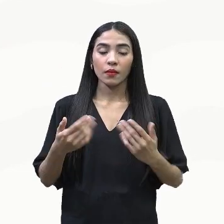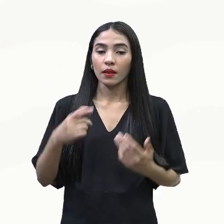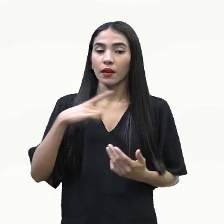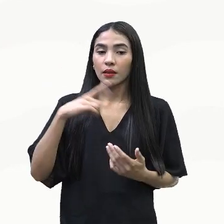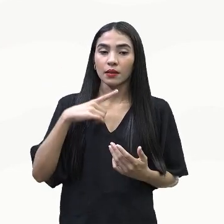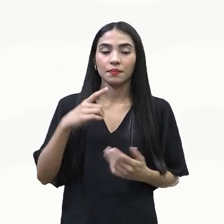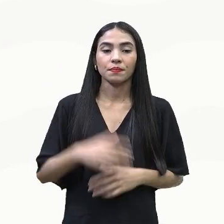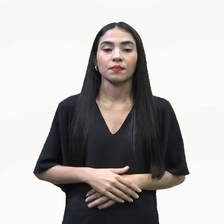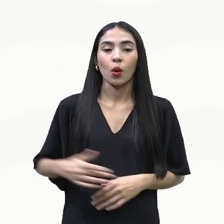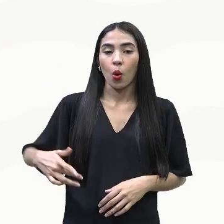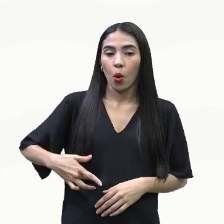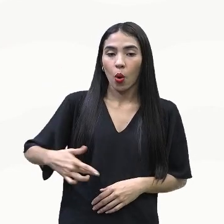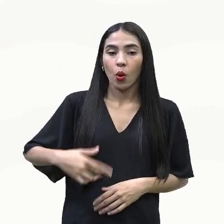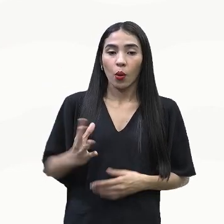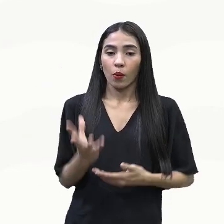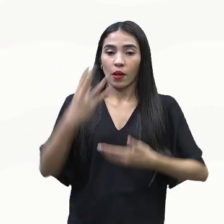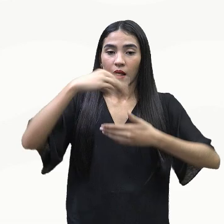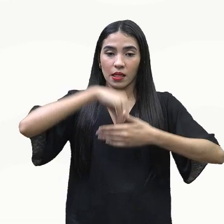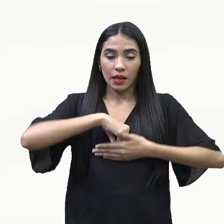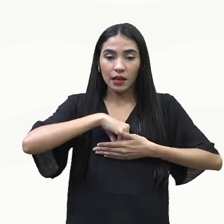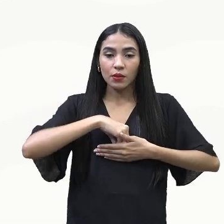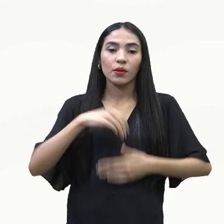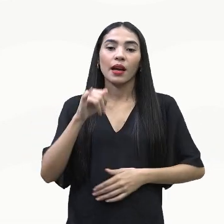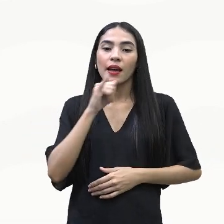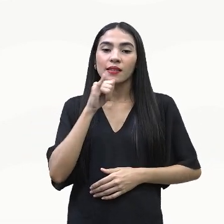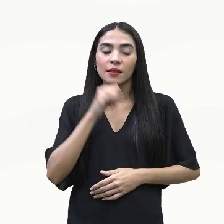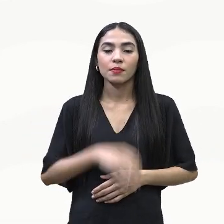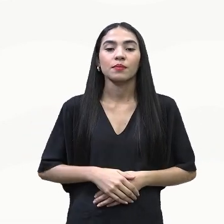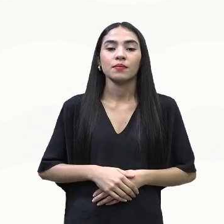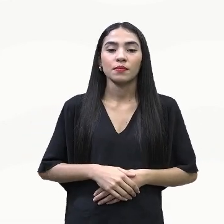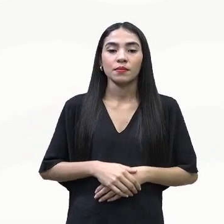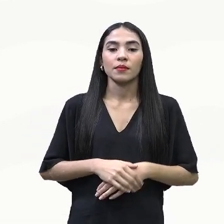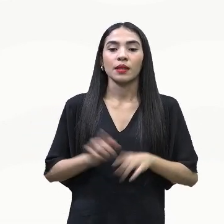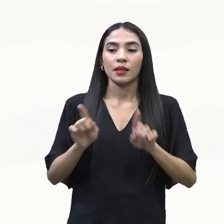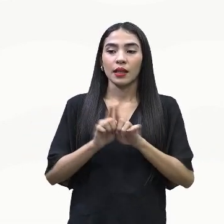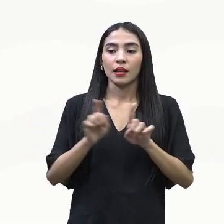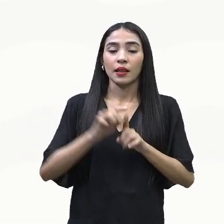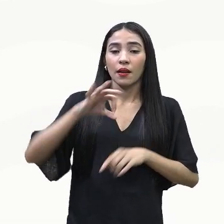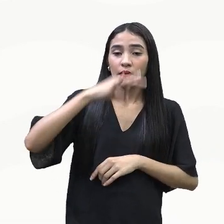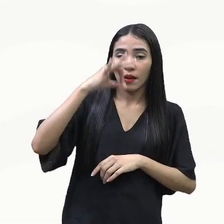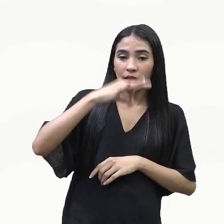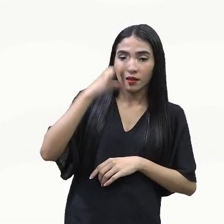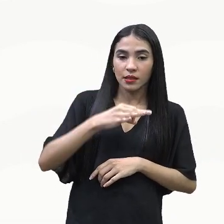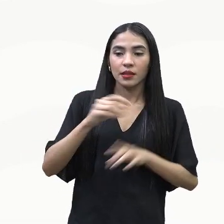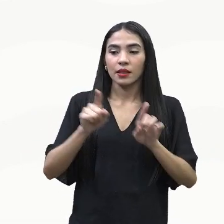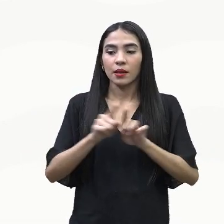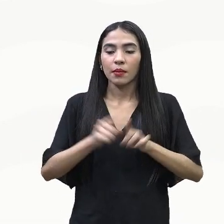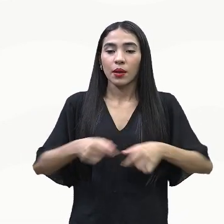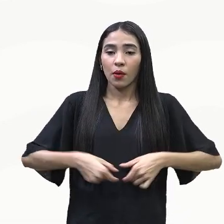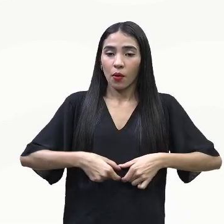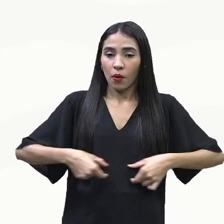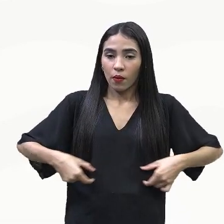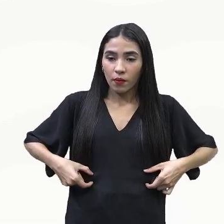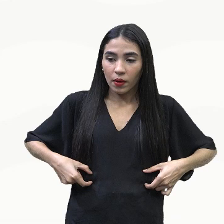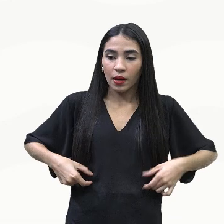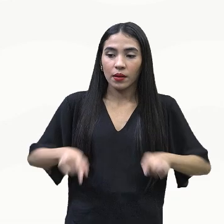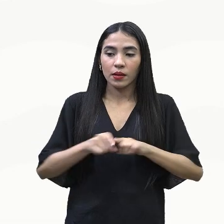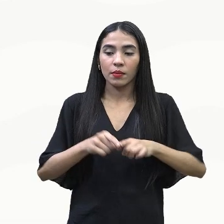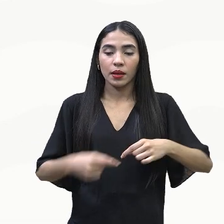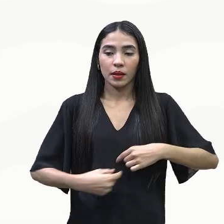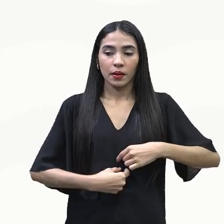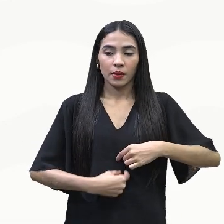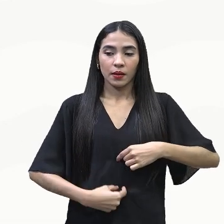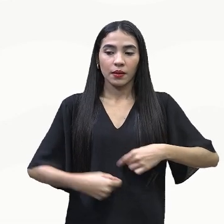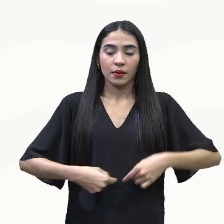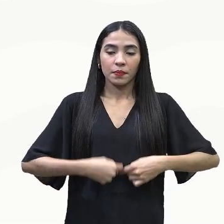temos órgãos internos do feminino, né? Vagina, ovários, trompas de falópio e útero, ou